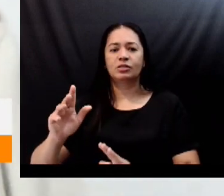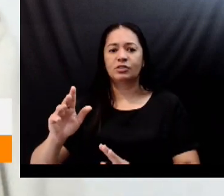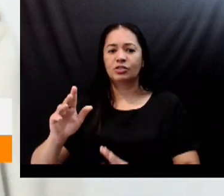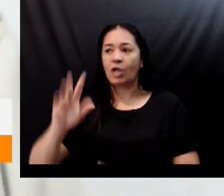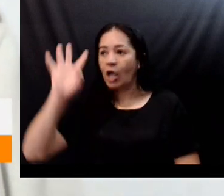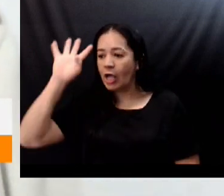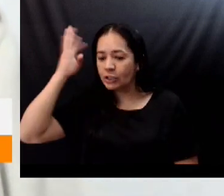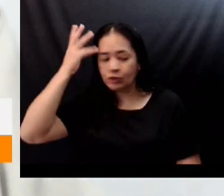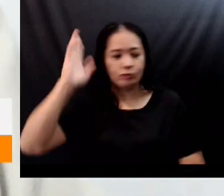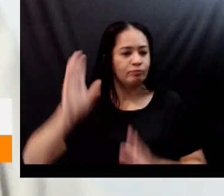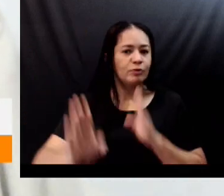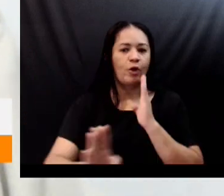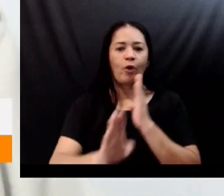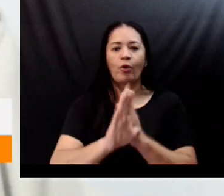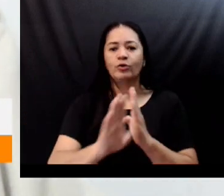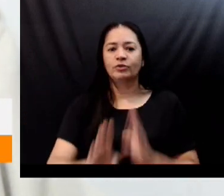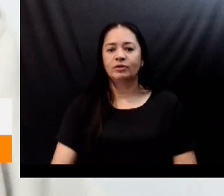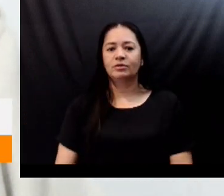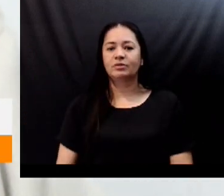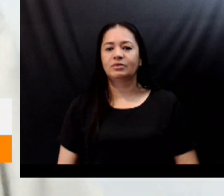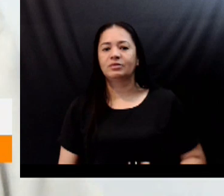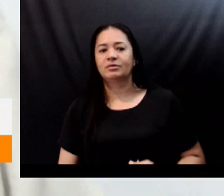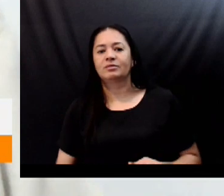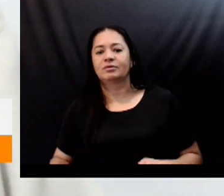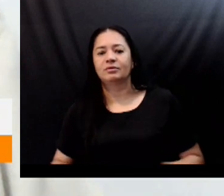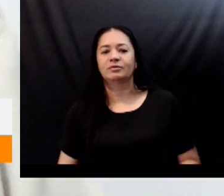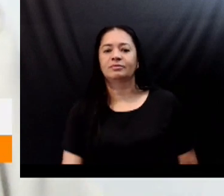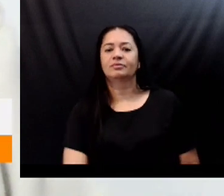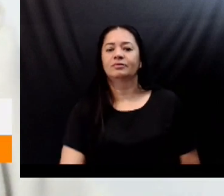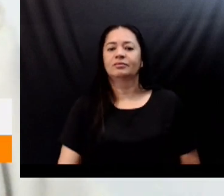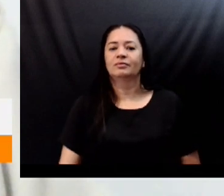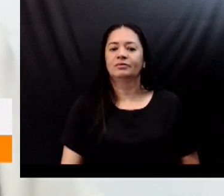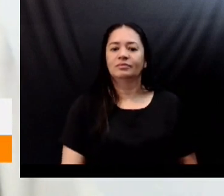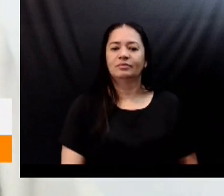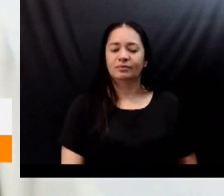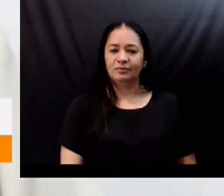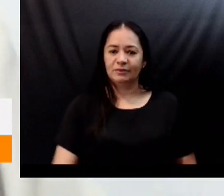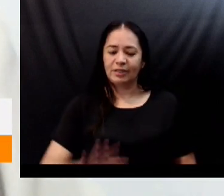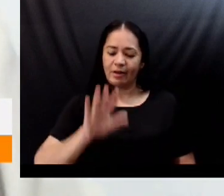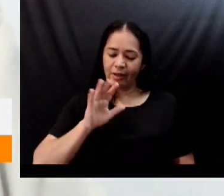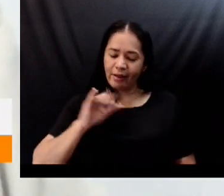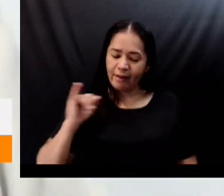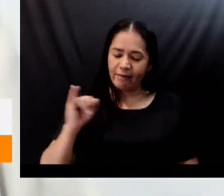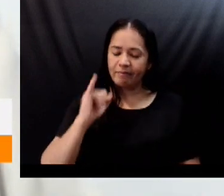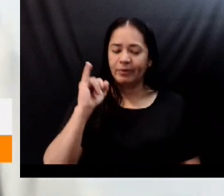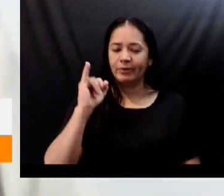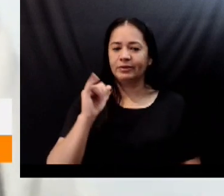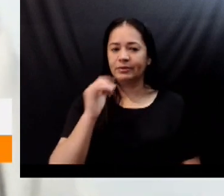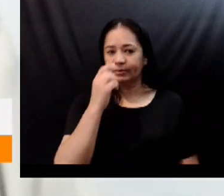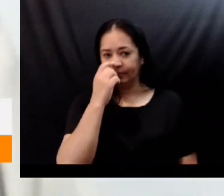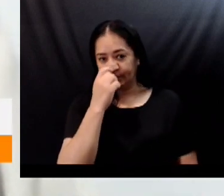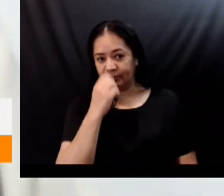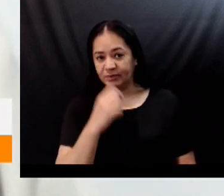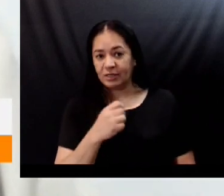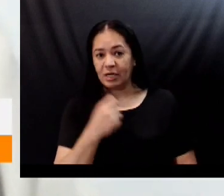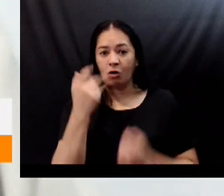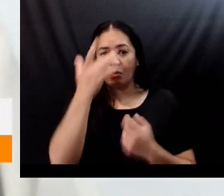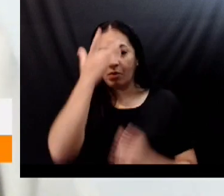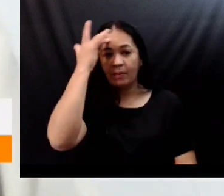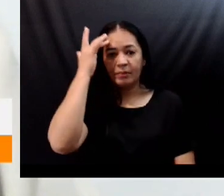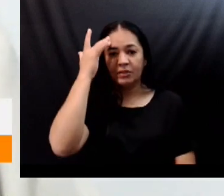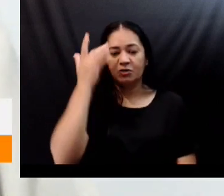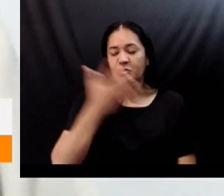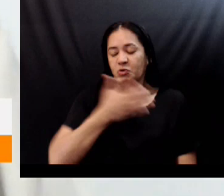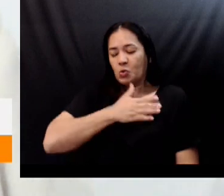só respirei, eu só pausei. Então, é importante. E tem aqueles que não vê graça em ver, eu amo, né?